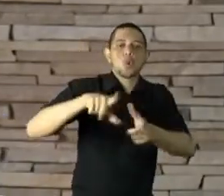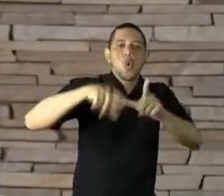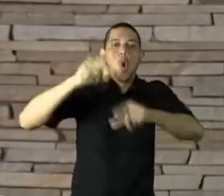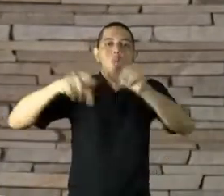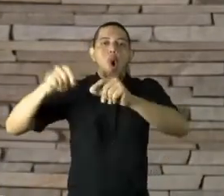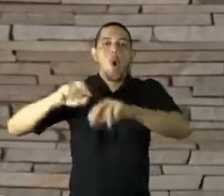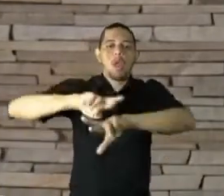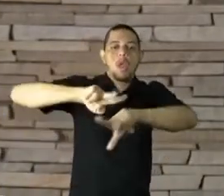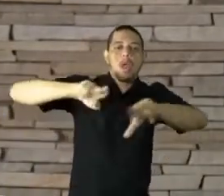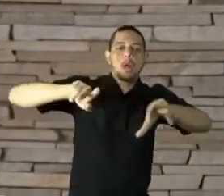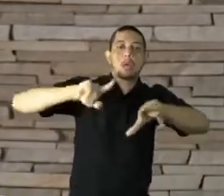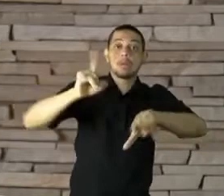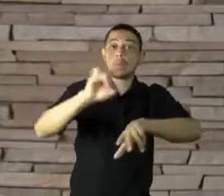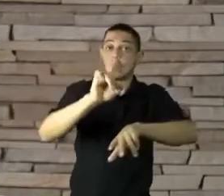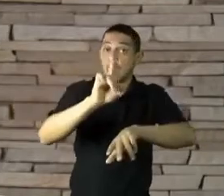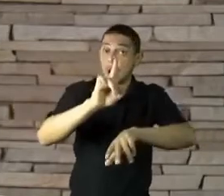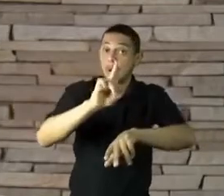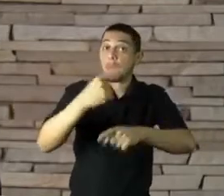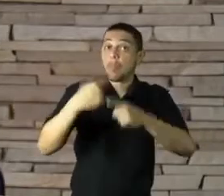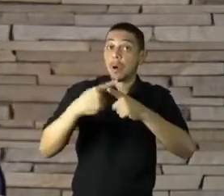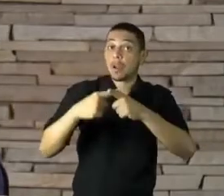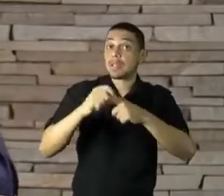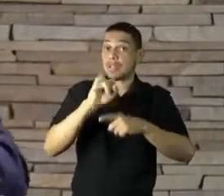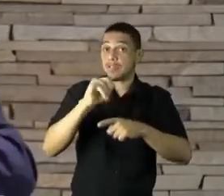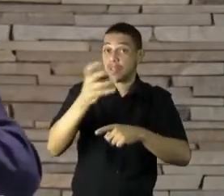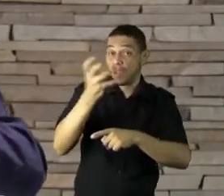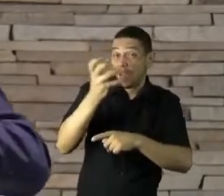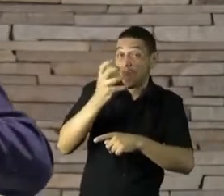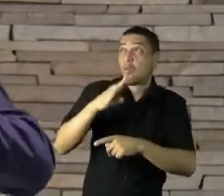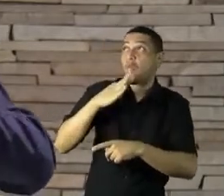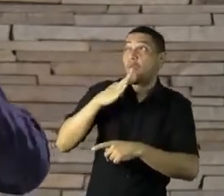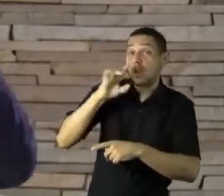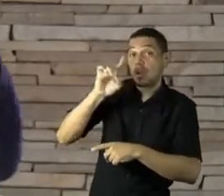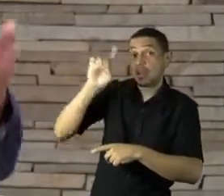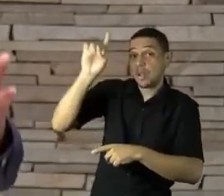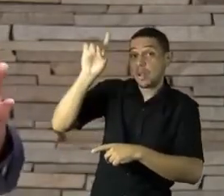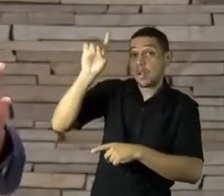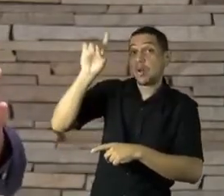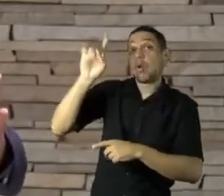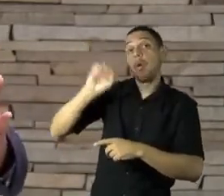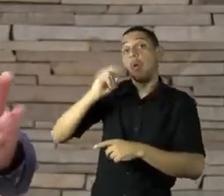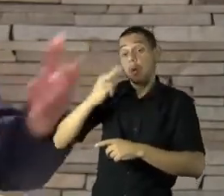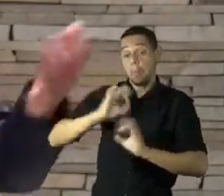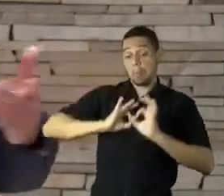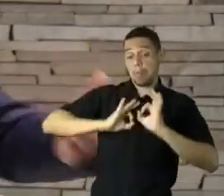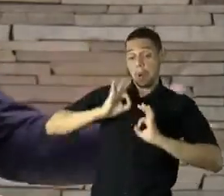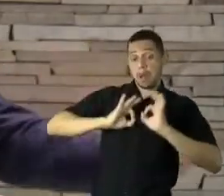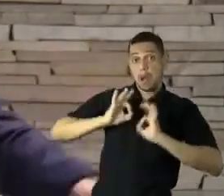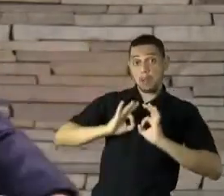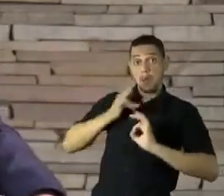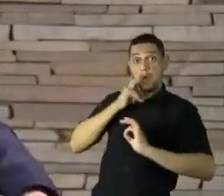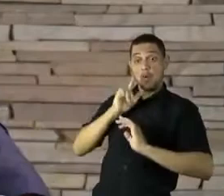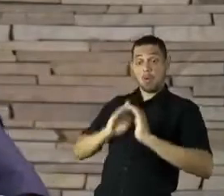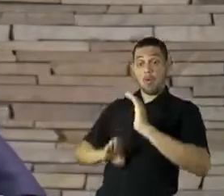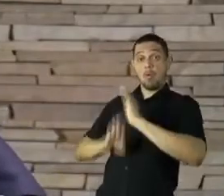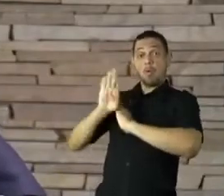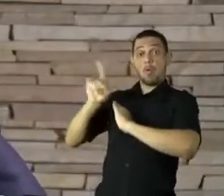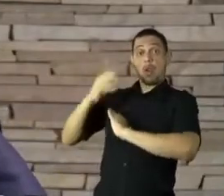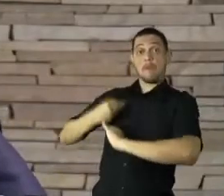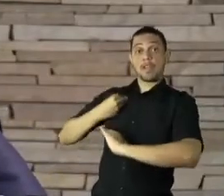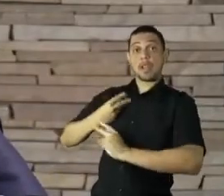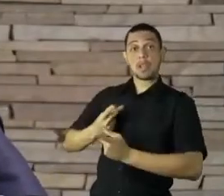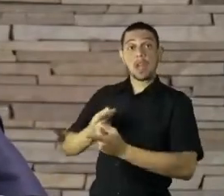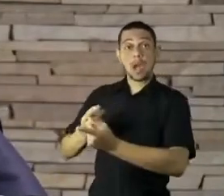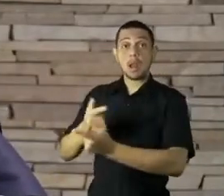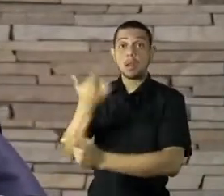de conhecer ao senhor ou de alcançá-los ou de nos prepararmos para a eternidade não existem múltiplas